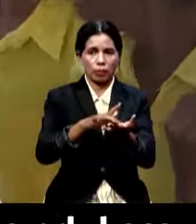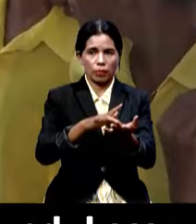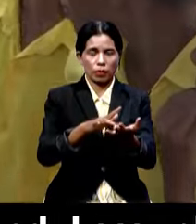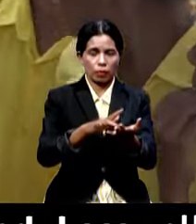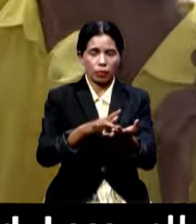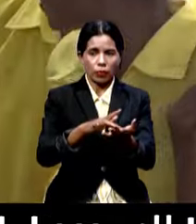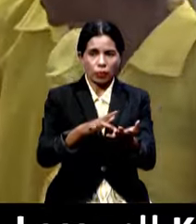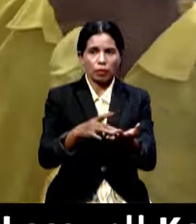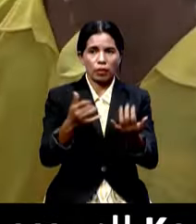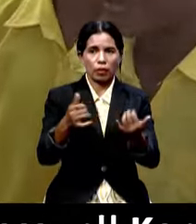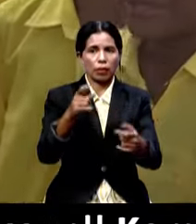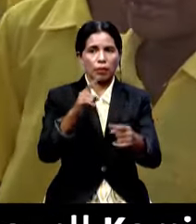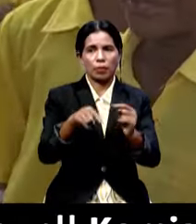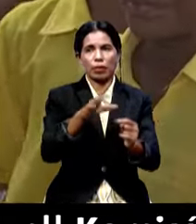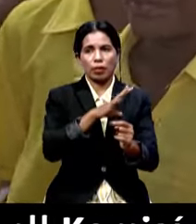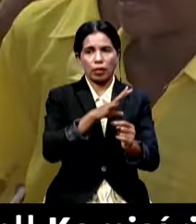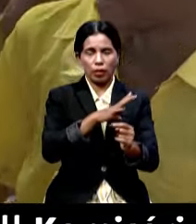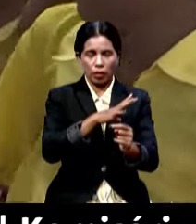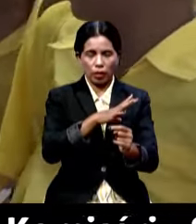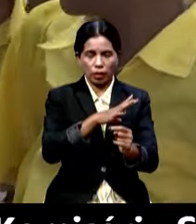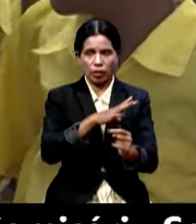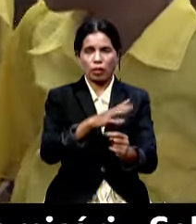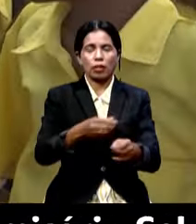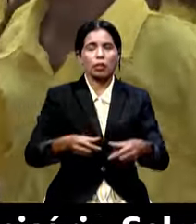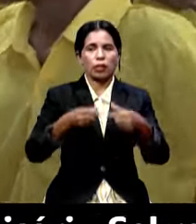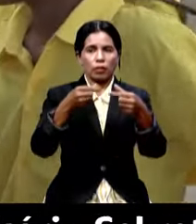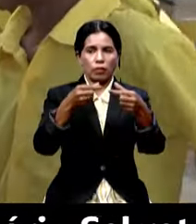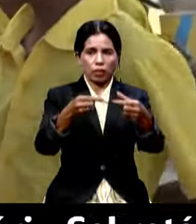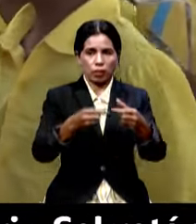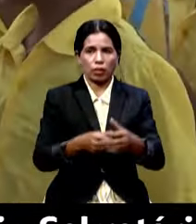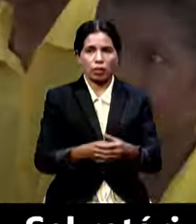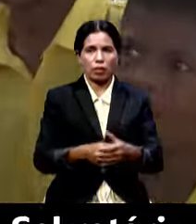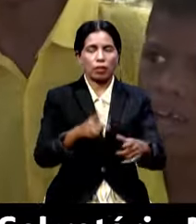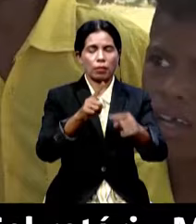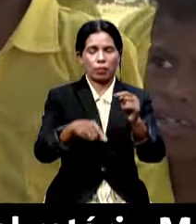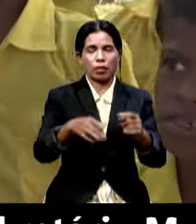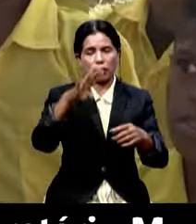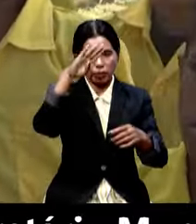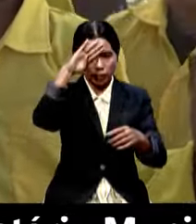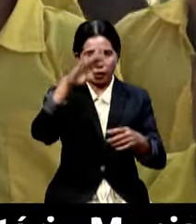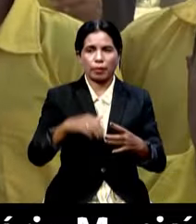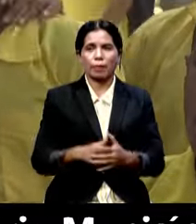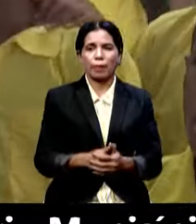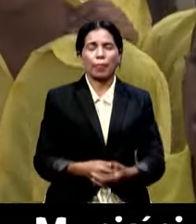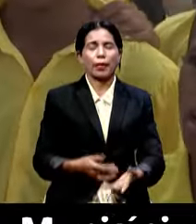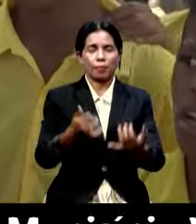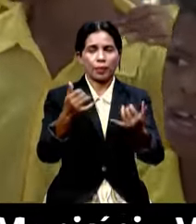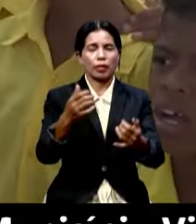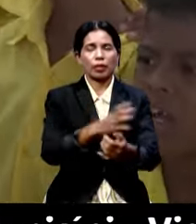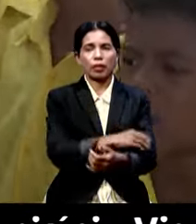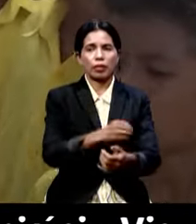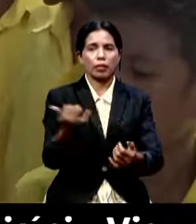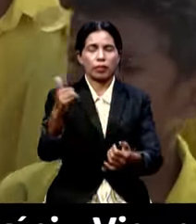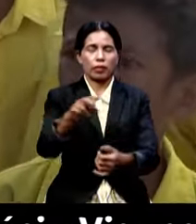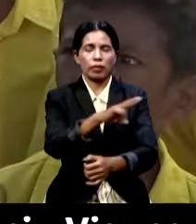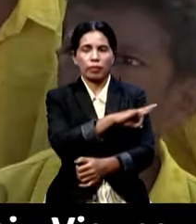ba ne label hini ismanas mo fo fo kedas te ba. Atu ni label ismanas. Ida wohine sira basina rin,